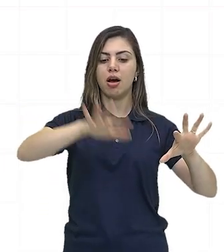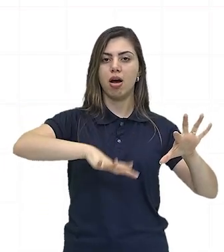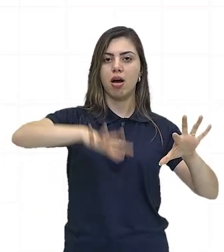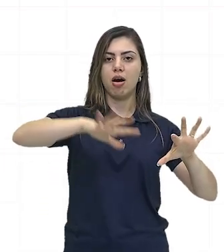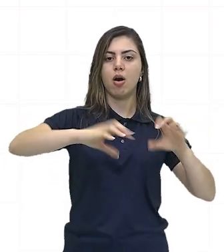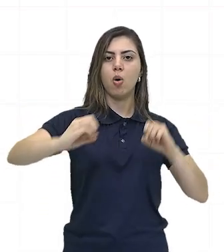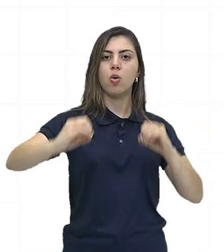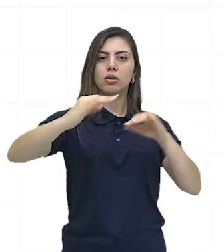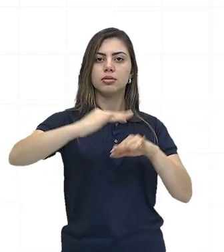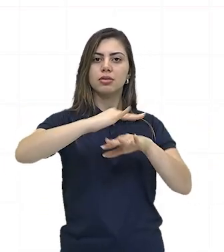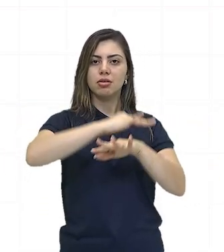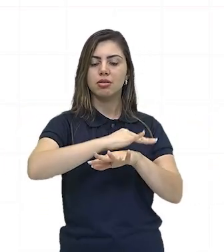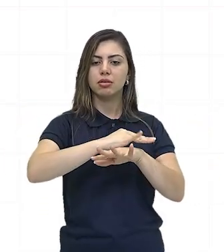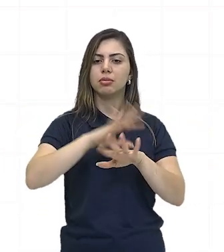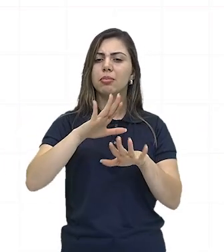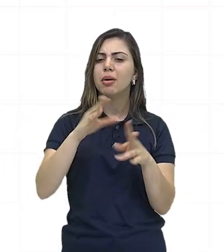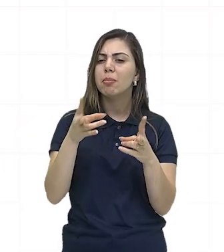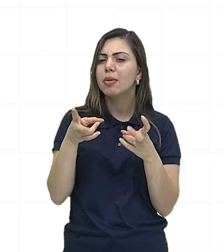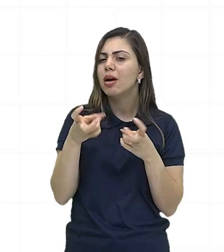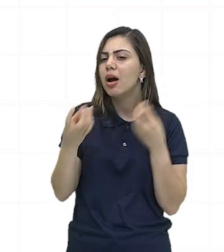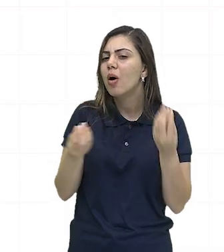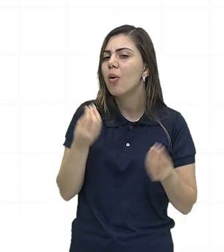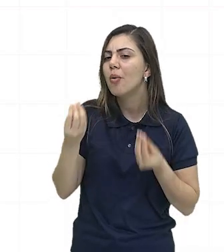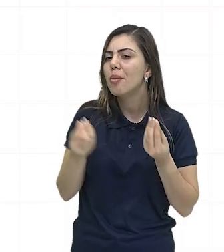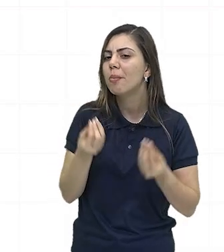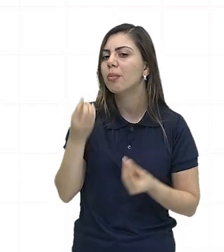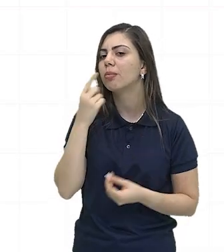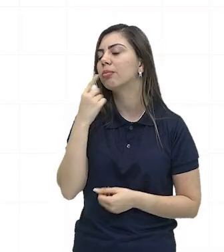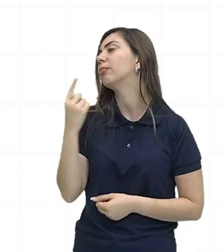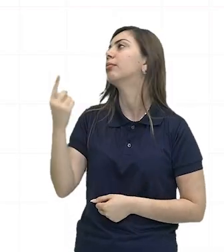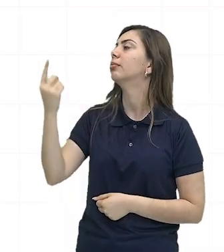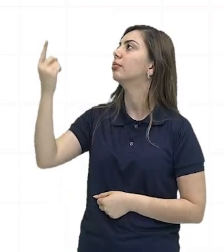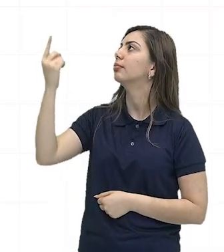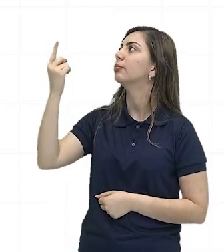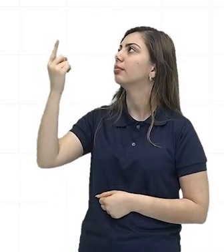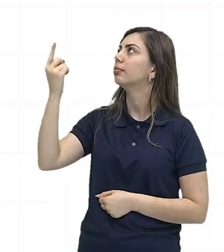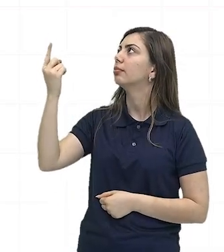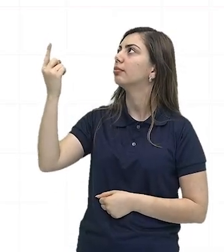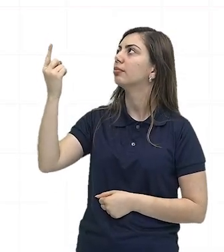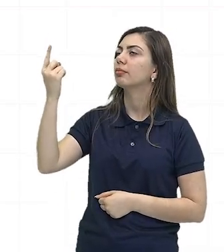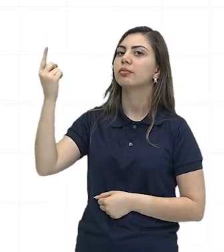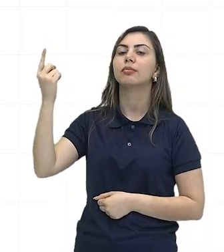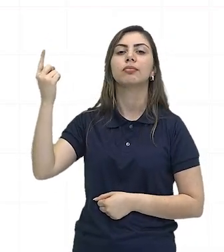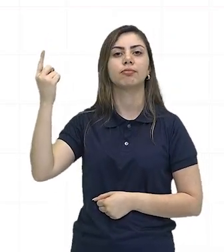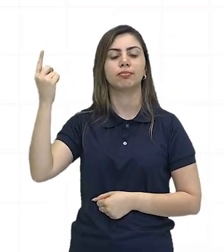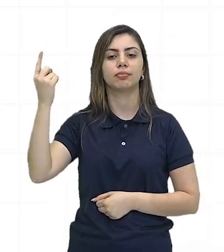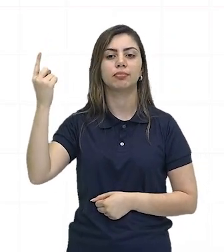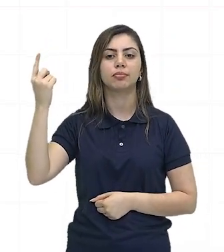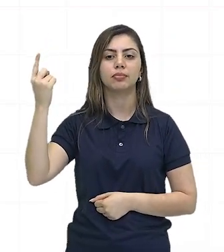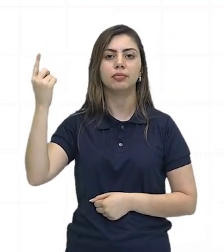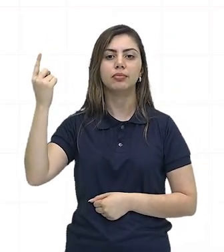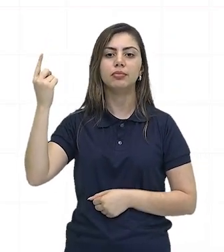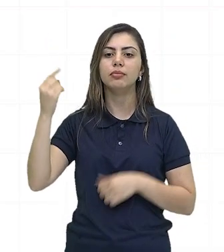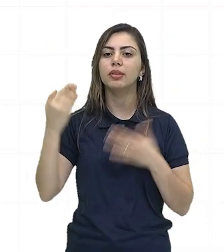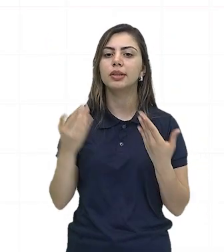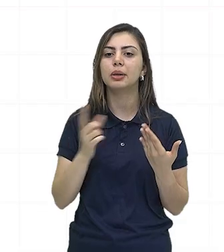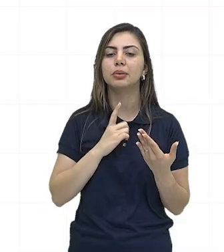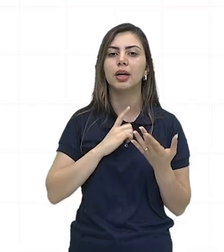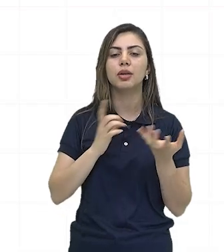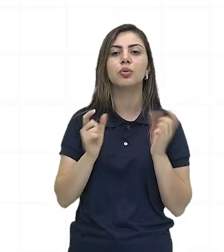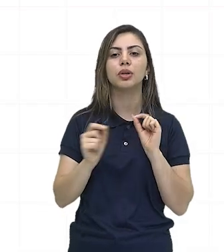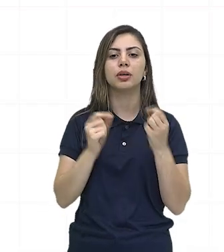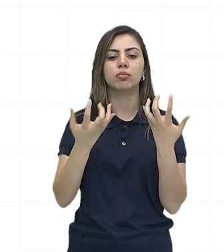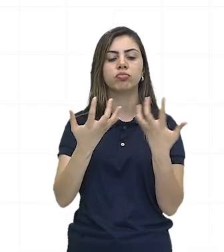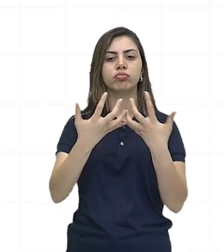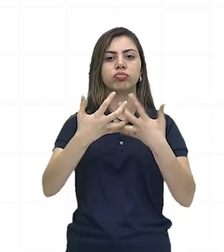oceanos. Observem nesta ilustração todas essas massas de terra que estão ali unidas,